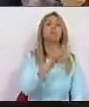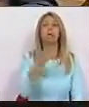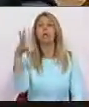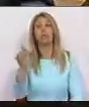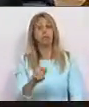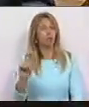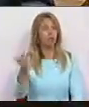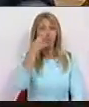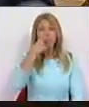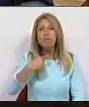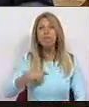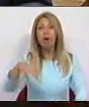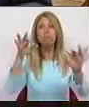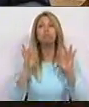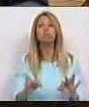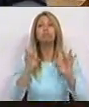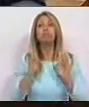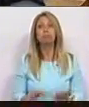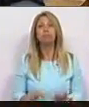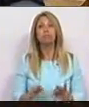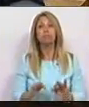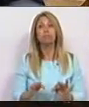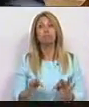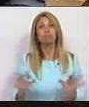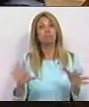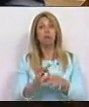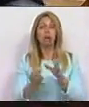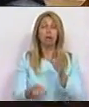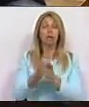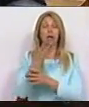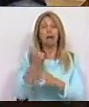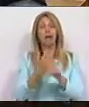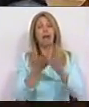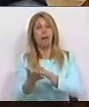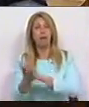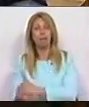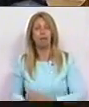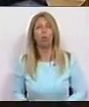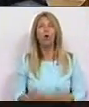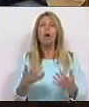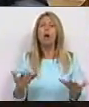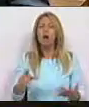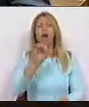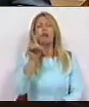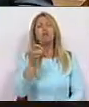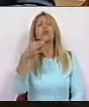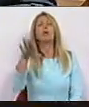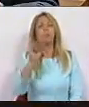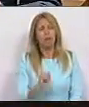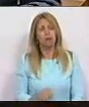falhanço total em matéria de criação de emprego. E já agora sobre as questões ao PS.